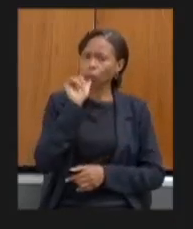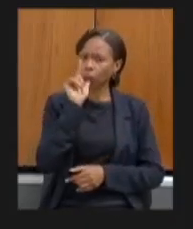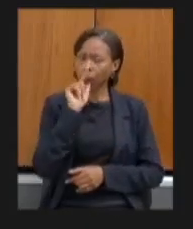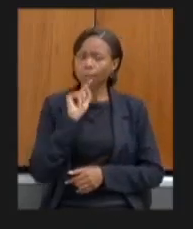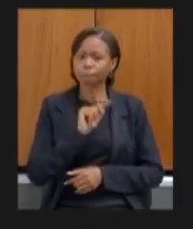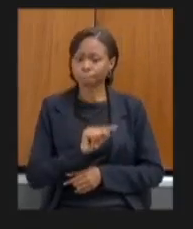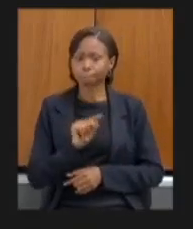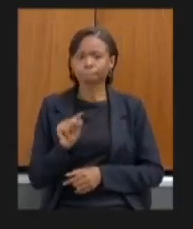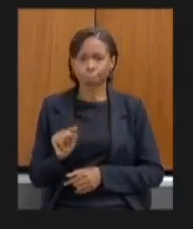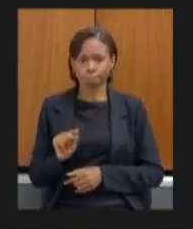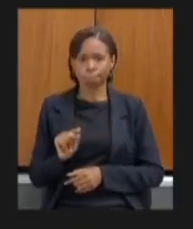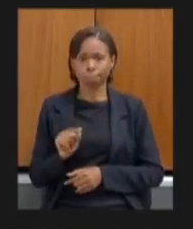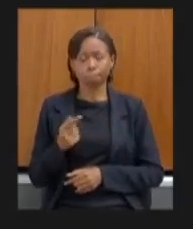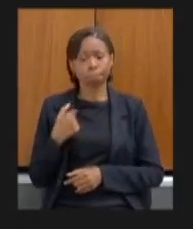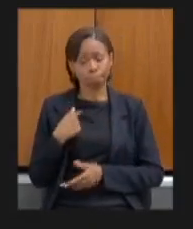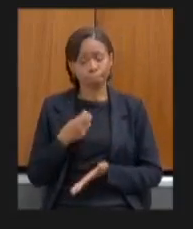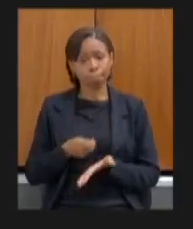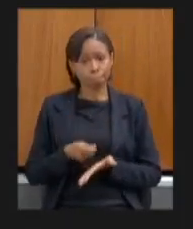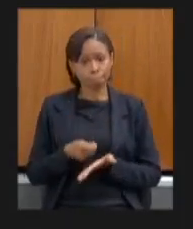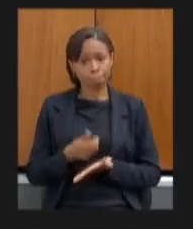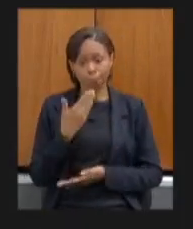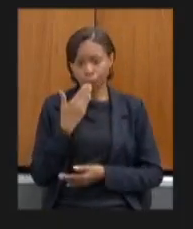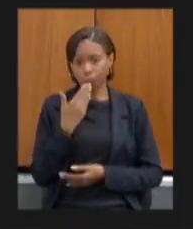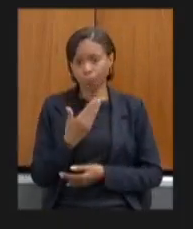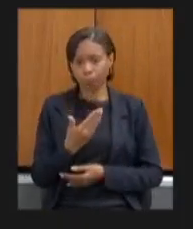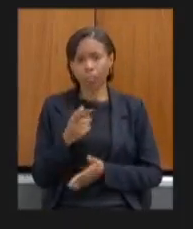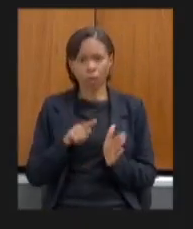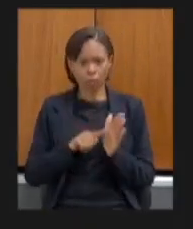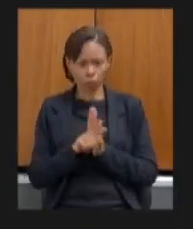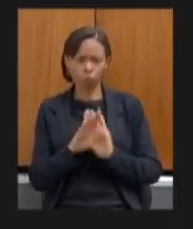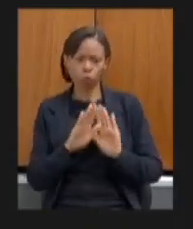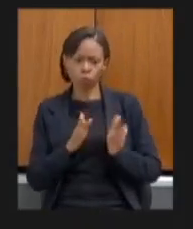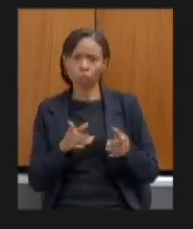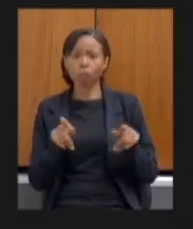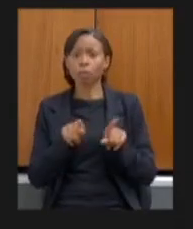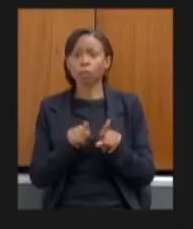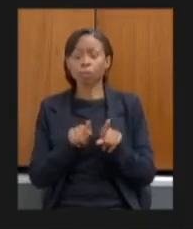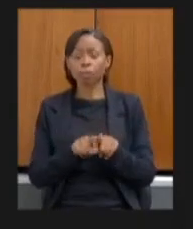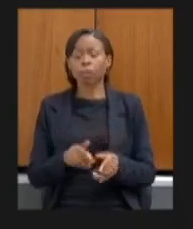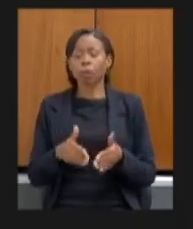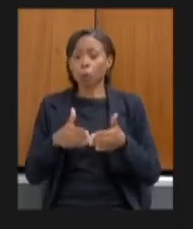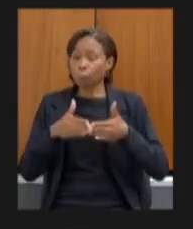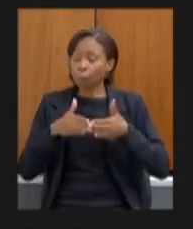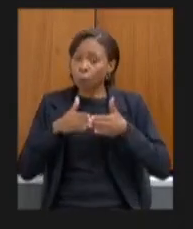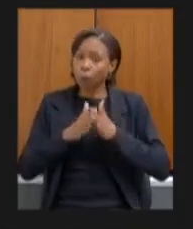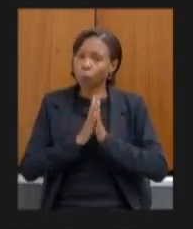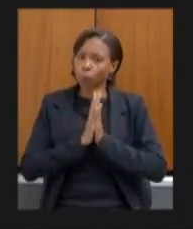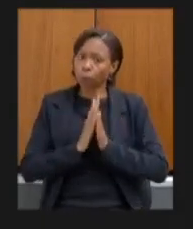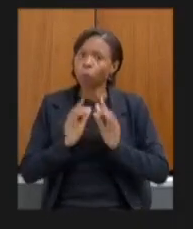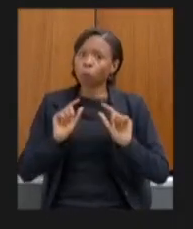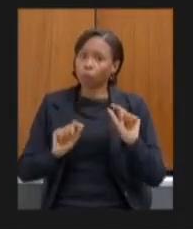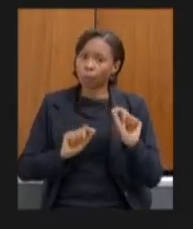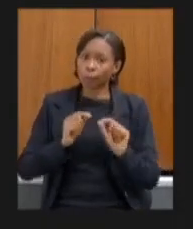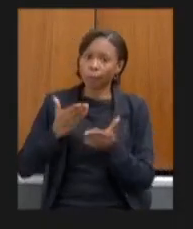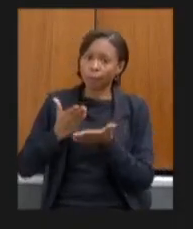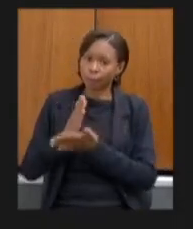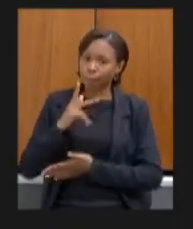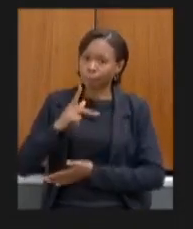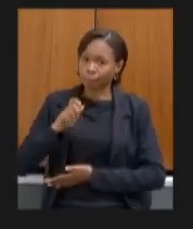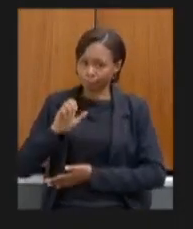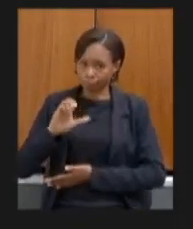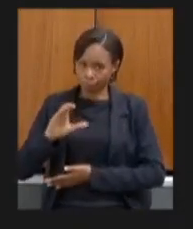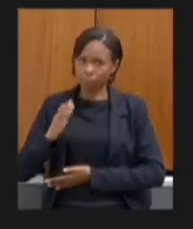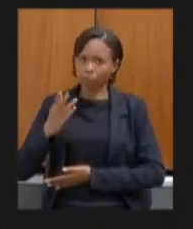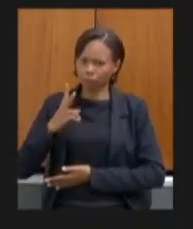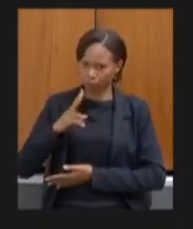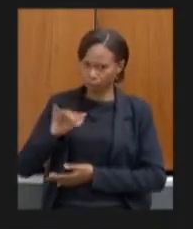Exª, além das perguntas que eu me dirigi, mas um apelo para que a gente tenha não só essa PEC aprovada e faremos